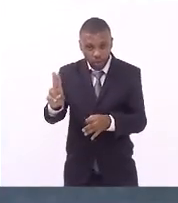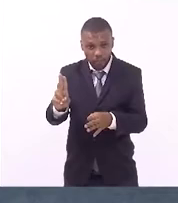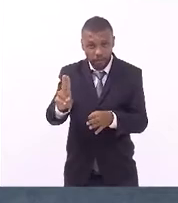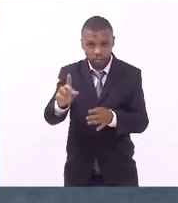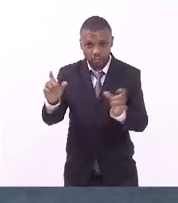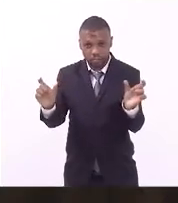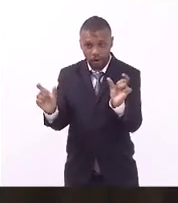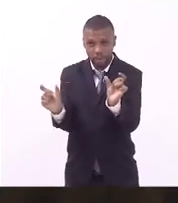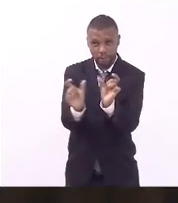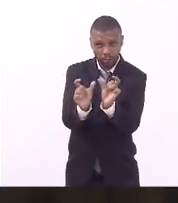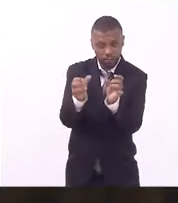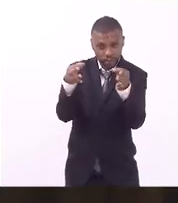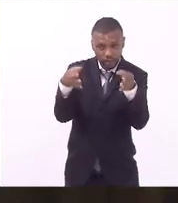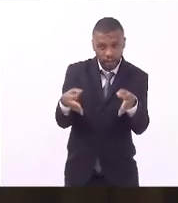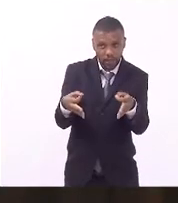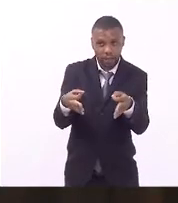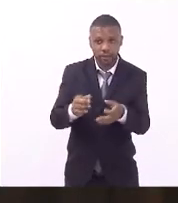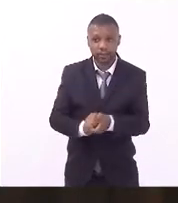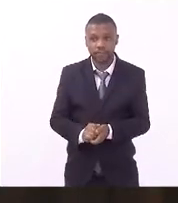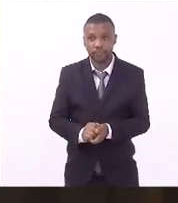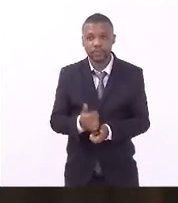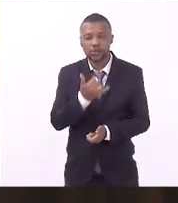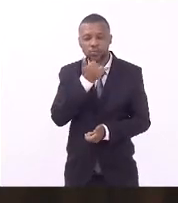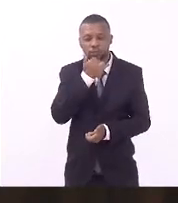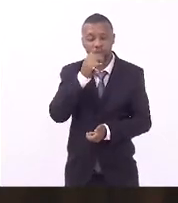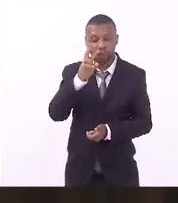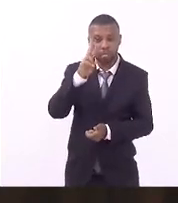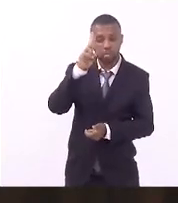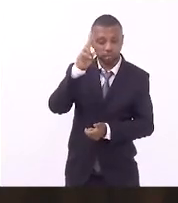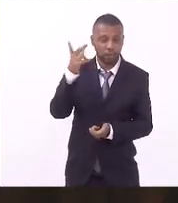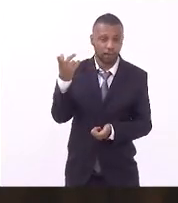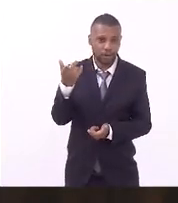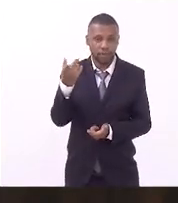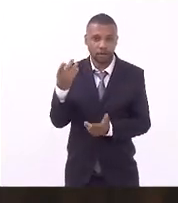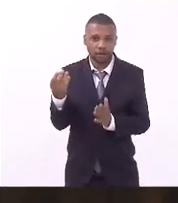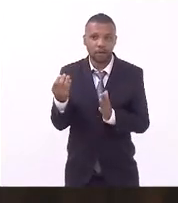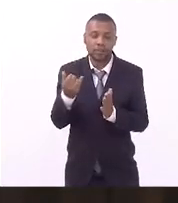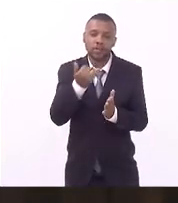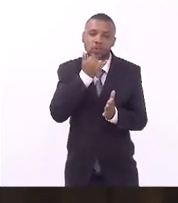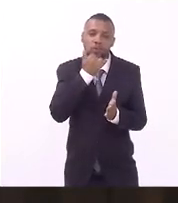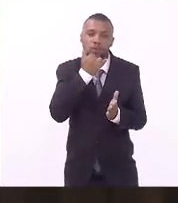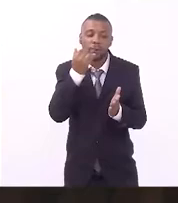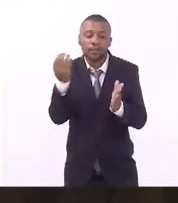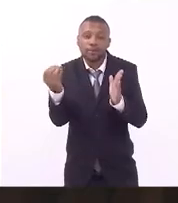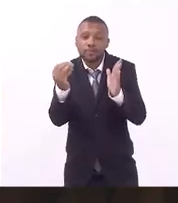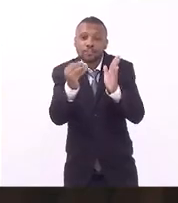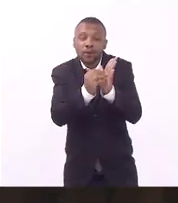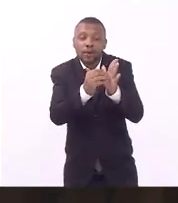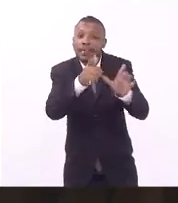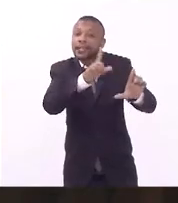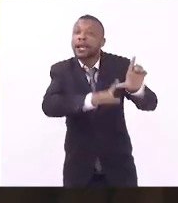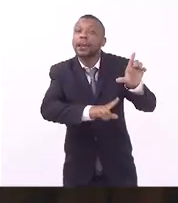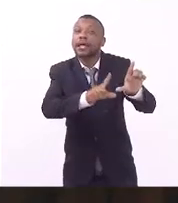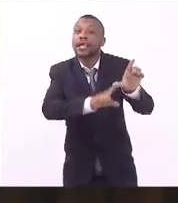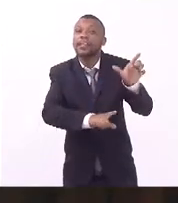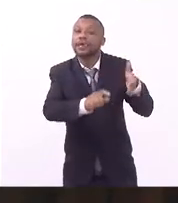Não? Ah, porque, olha, gente, eu vou colocar a culpa em quem, na grafia.